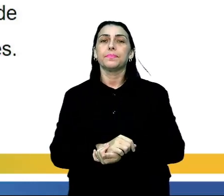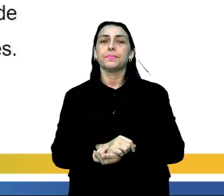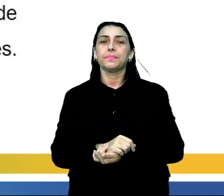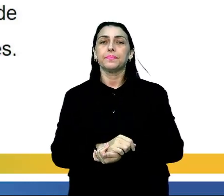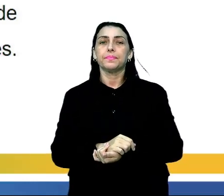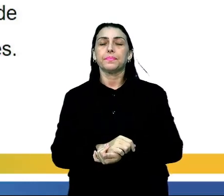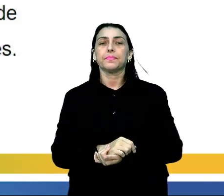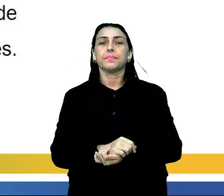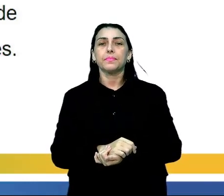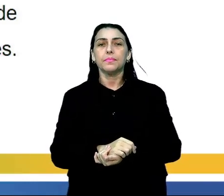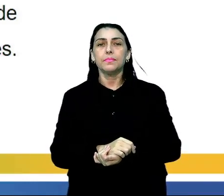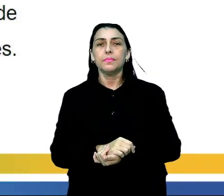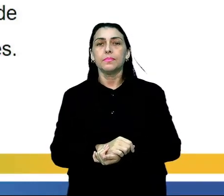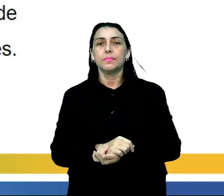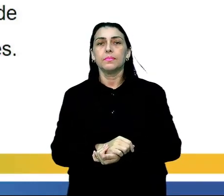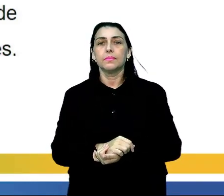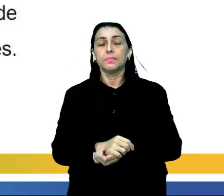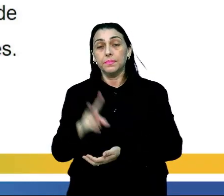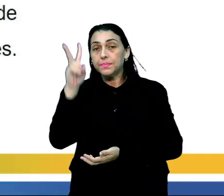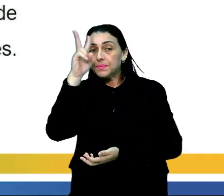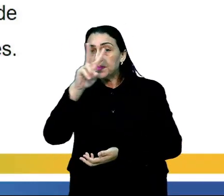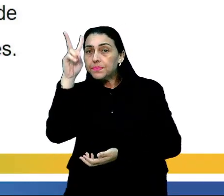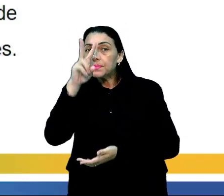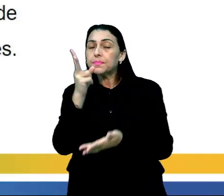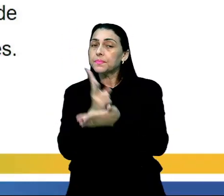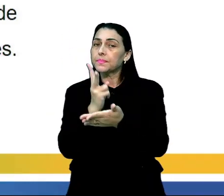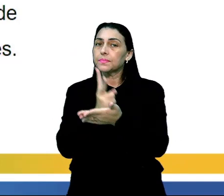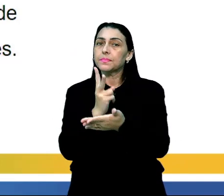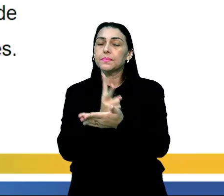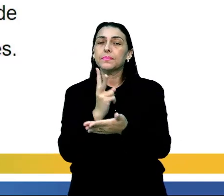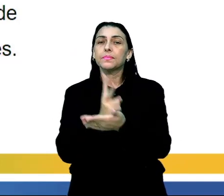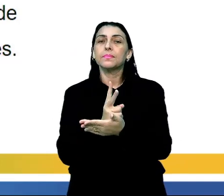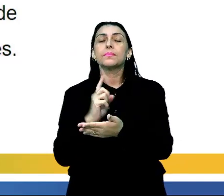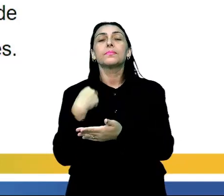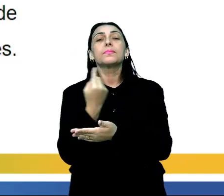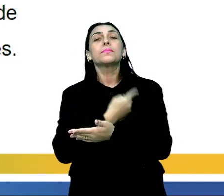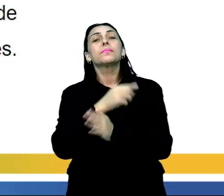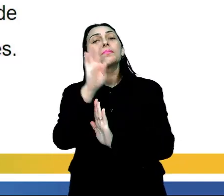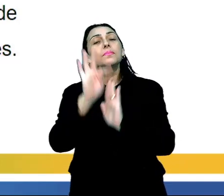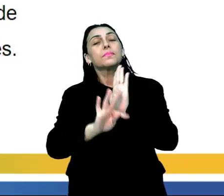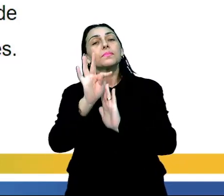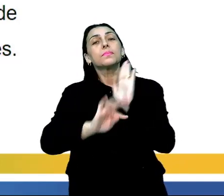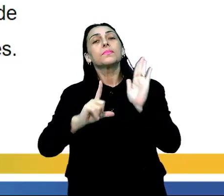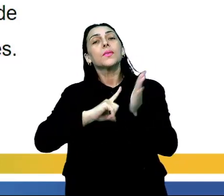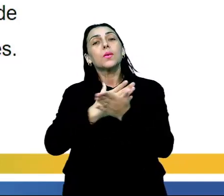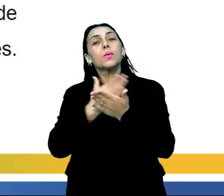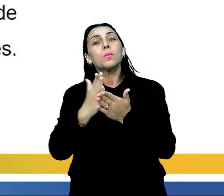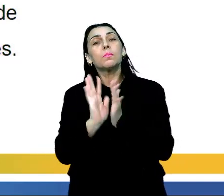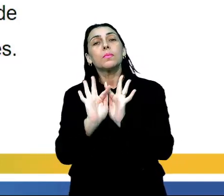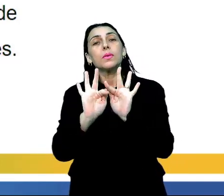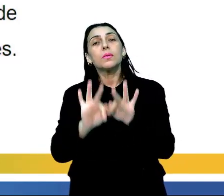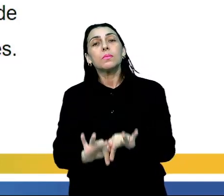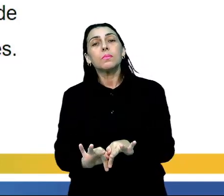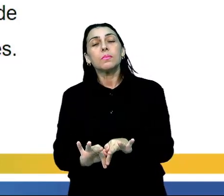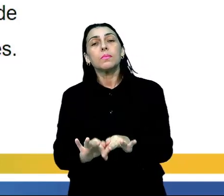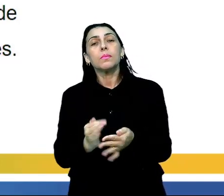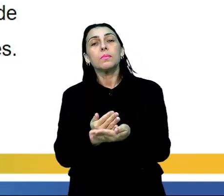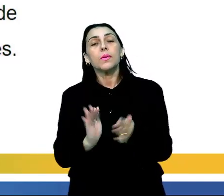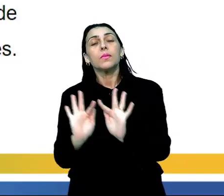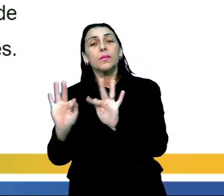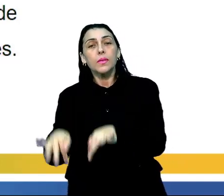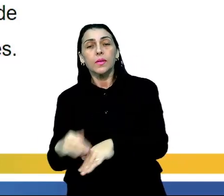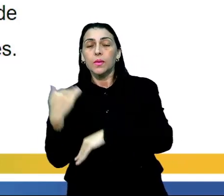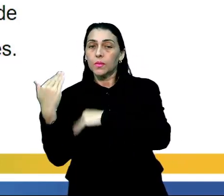à nossa aula. Lembrando sempre aí que o nosso texto ele tem o começo, o meio e o final, né? O nosso